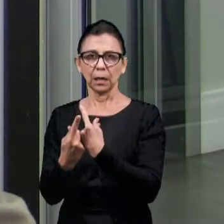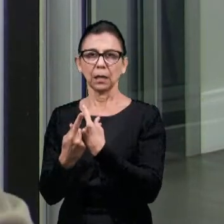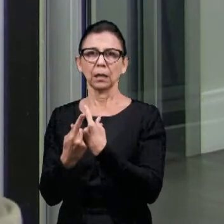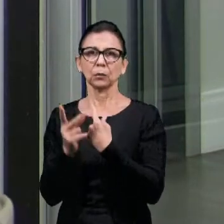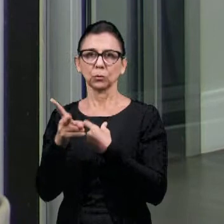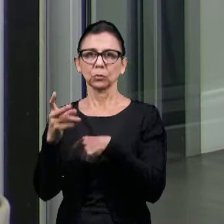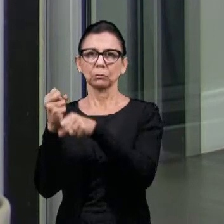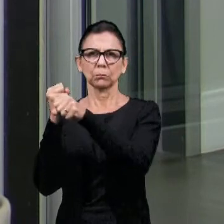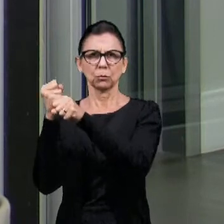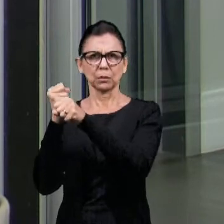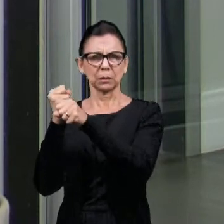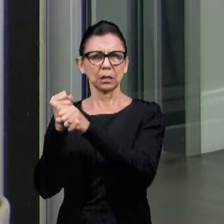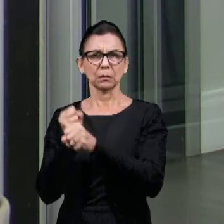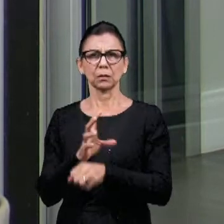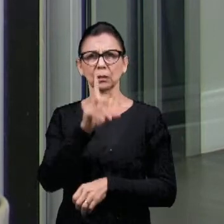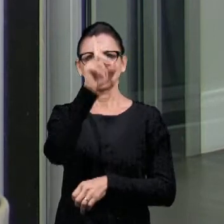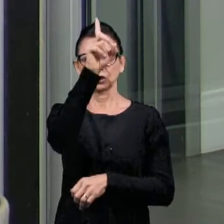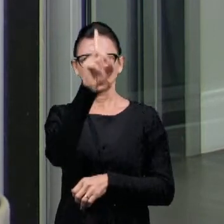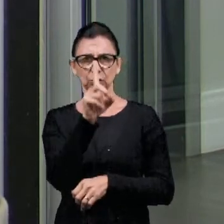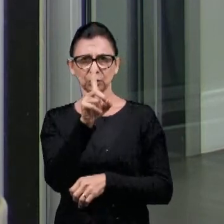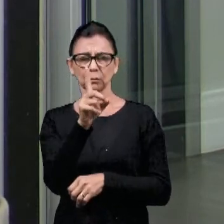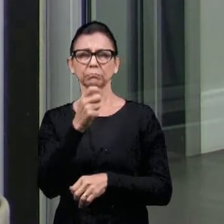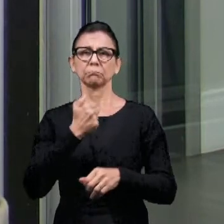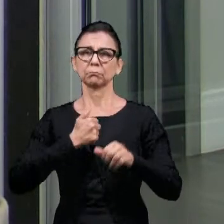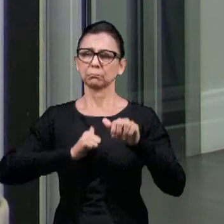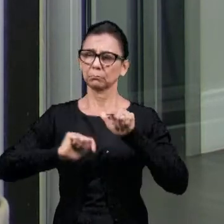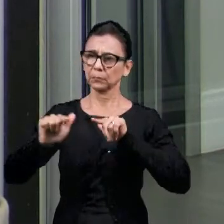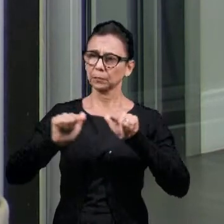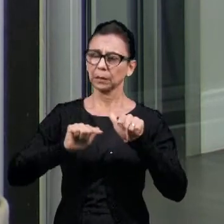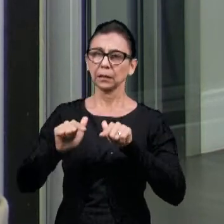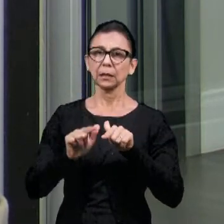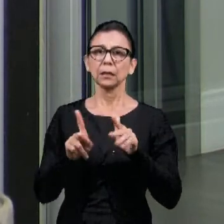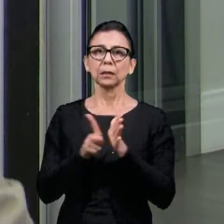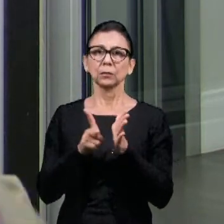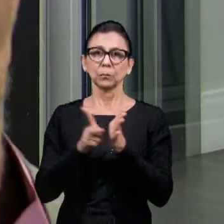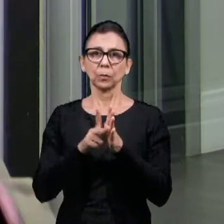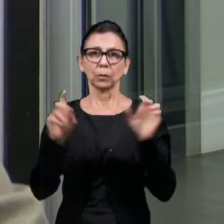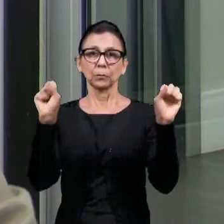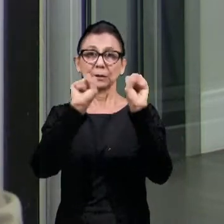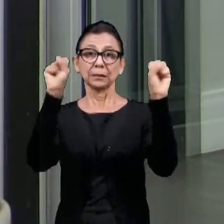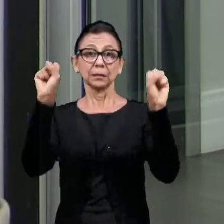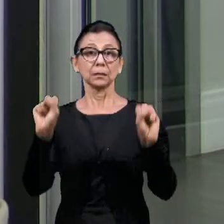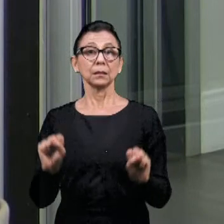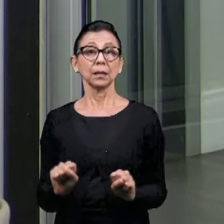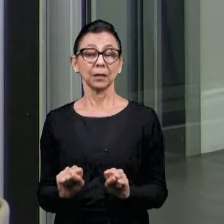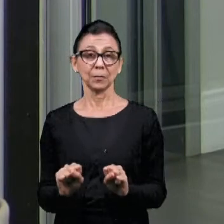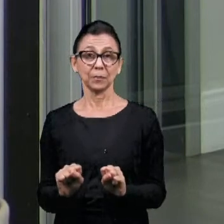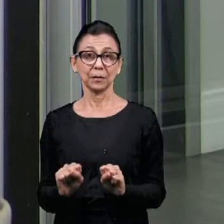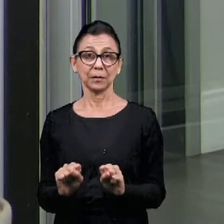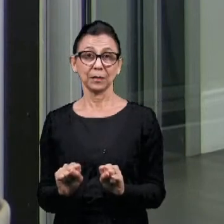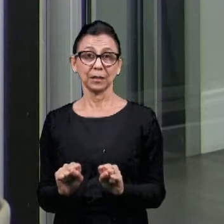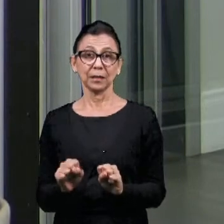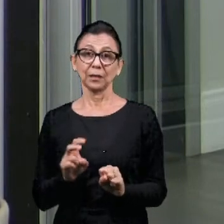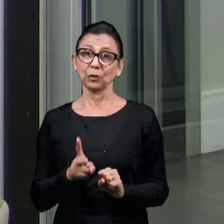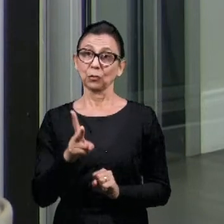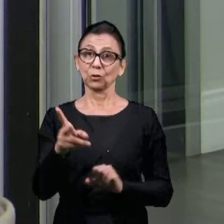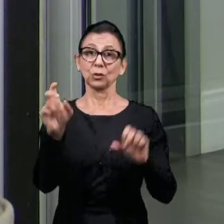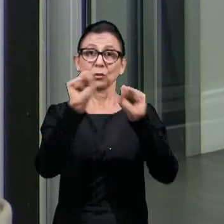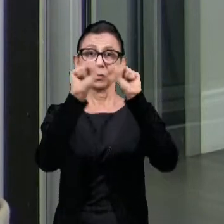como diretor e trabalhando o próprio sistema, né? E até hoje o sistema está por aí, né?